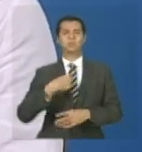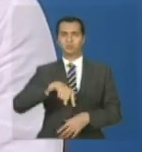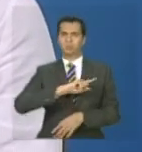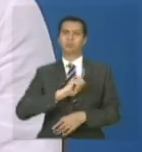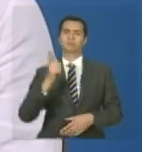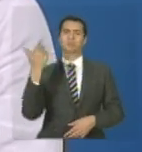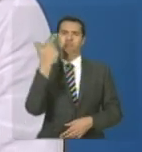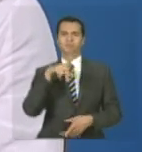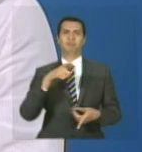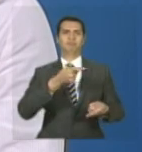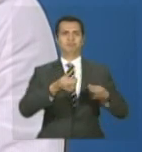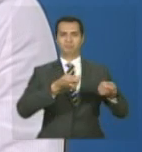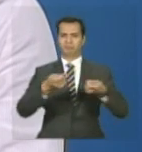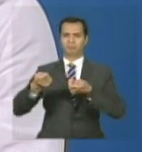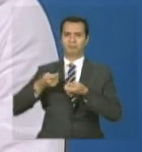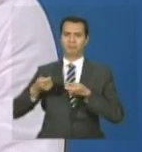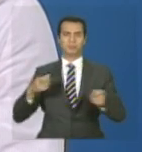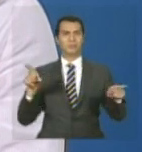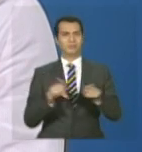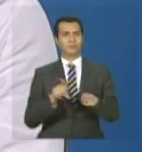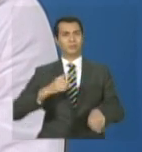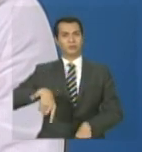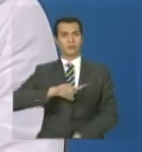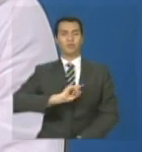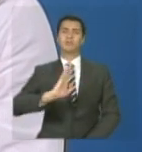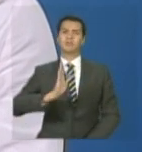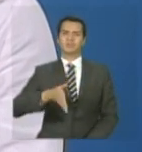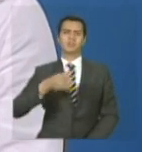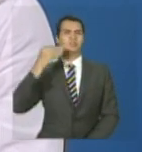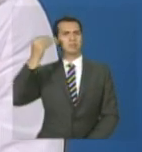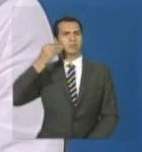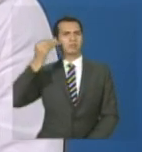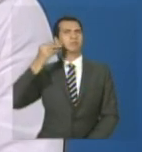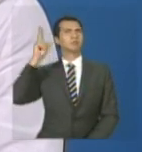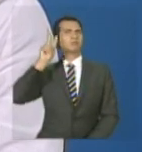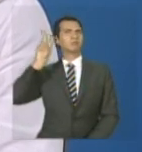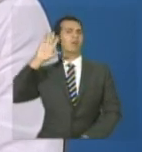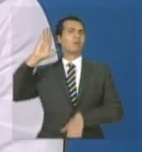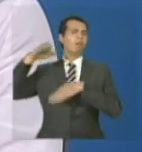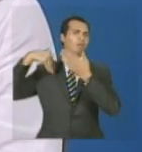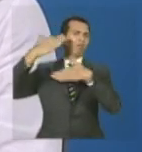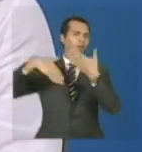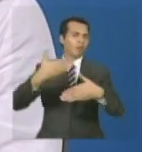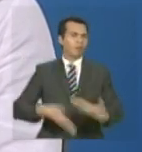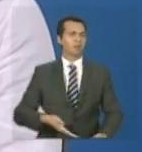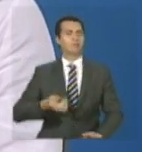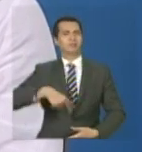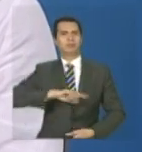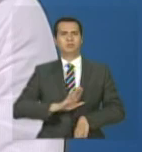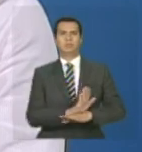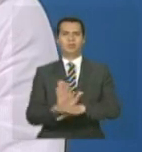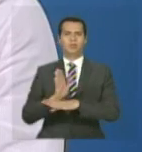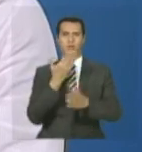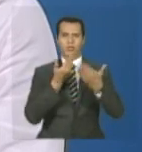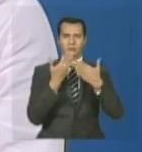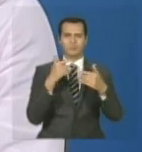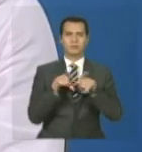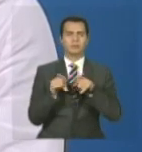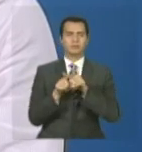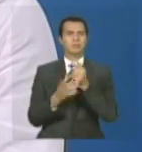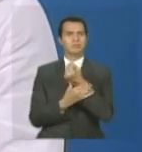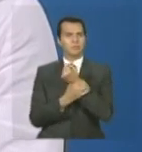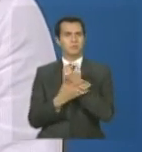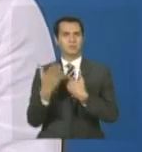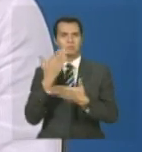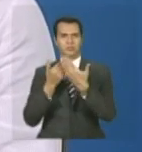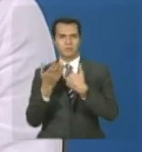uma história nesse campo das políticas de alimentação e nutrição, das políticas de segurança alimentar e